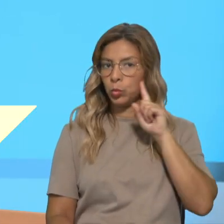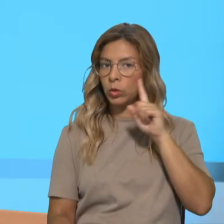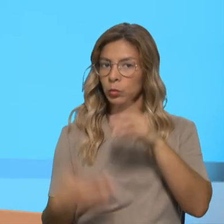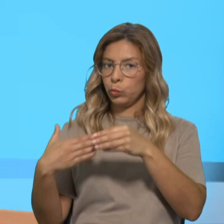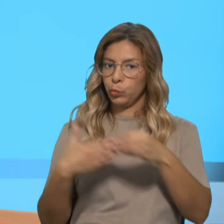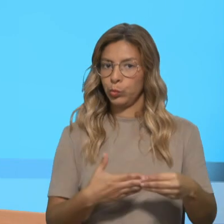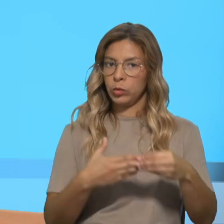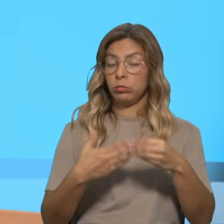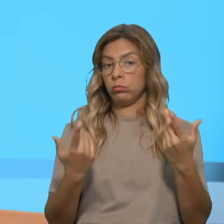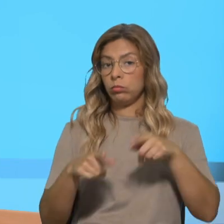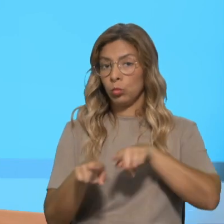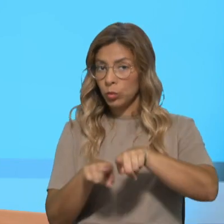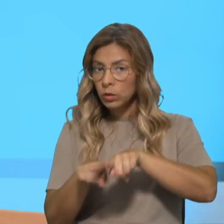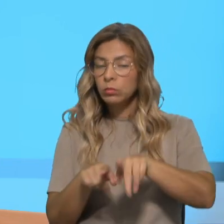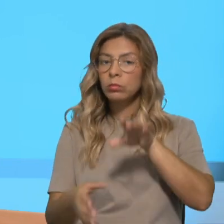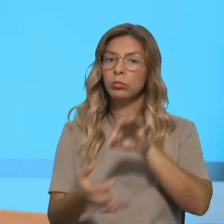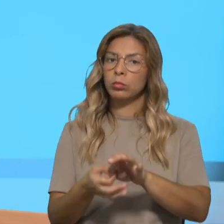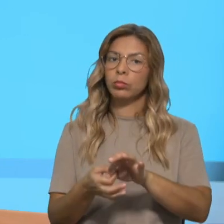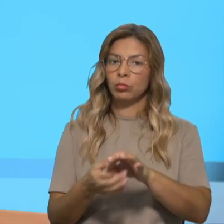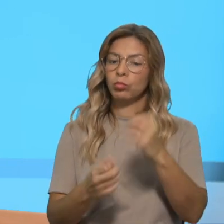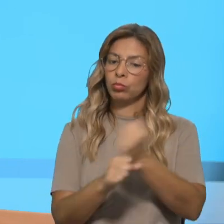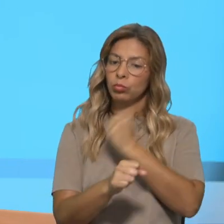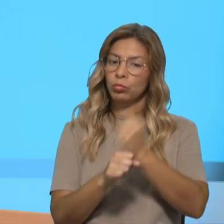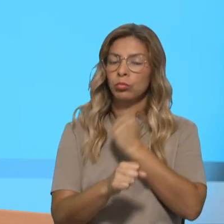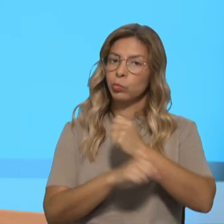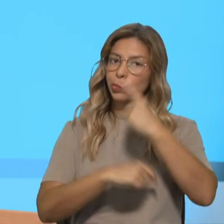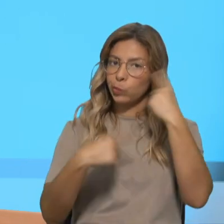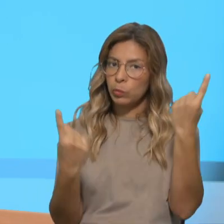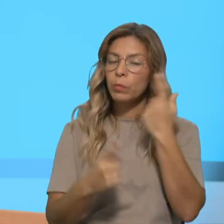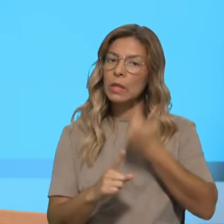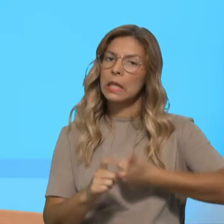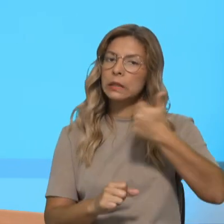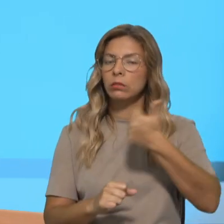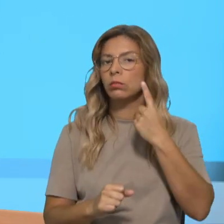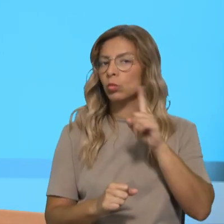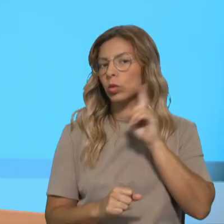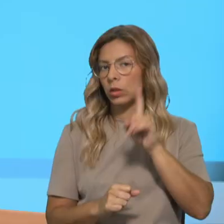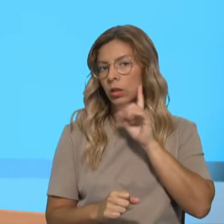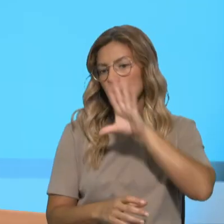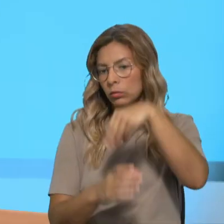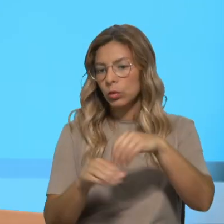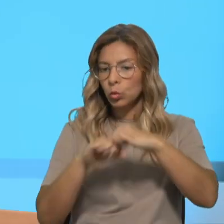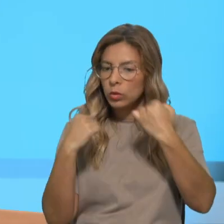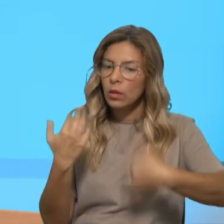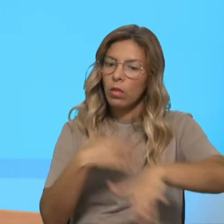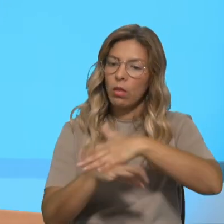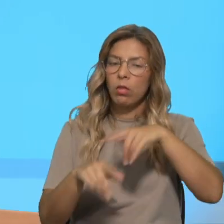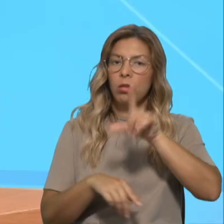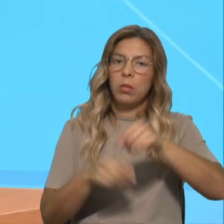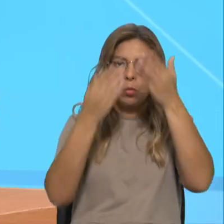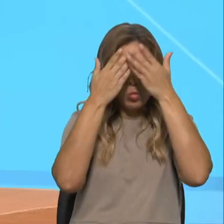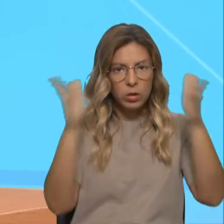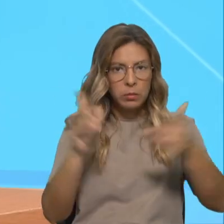cargos públicos a demonstrar que a atividade política é essencial à democracia e ao bem comum. Connosco está